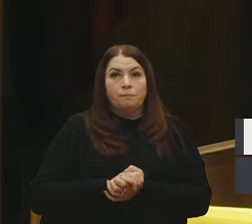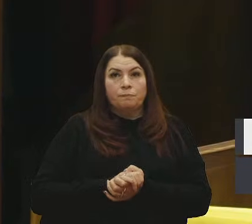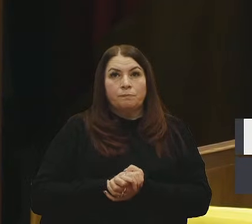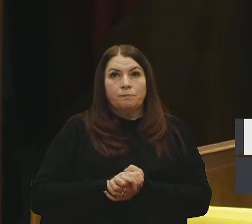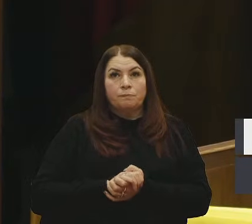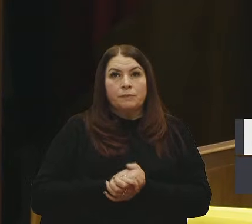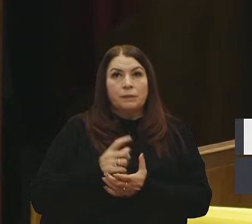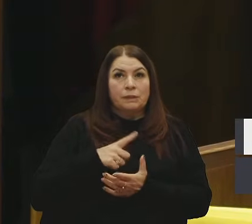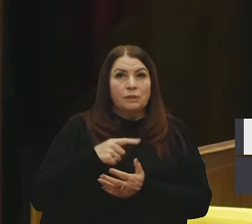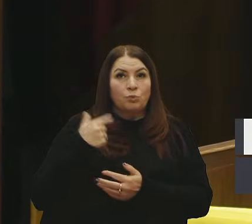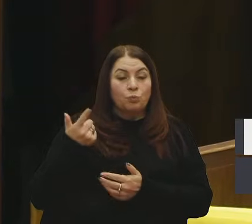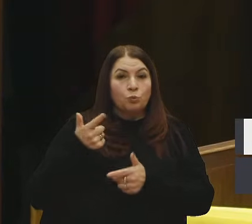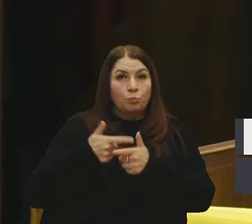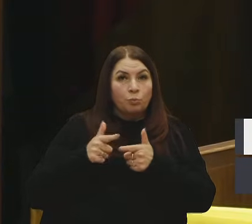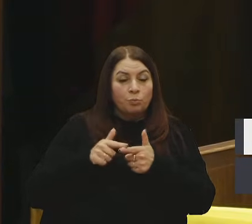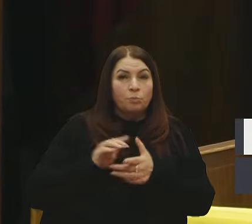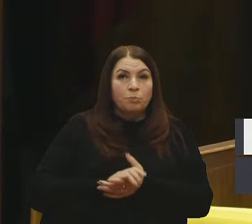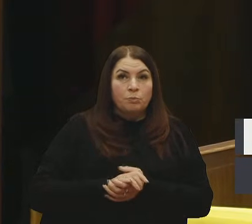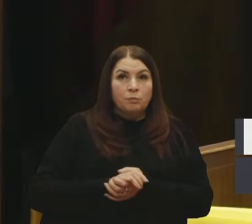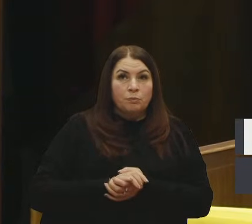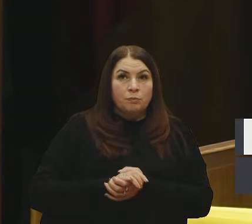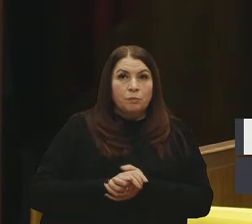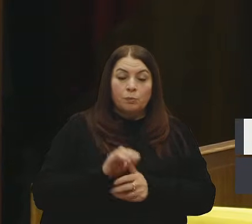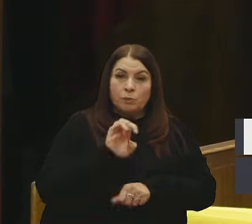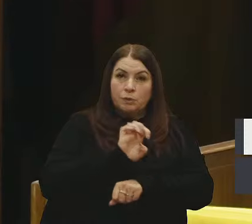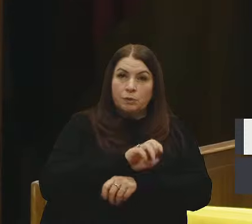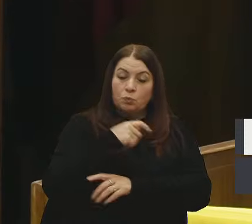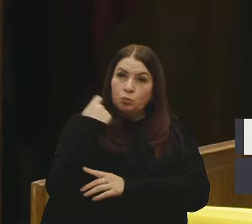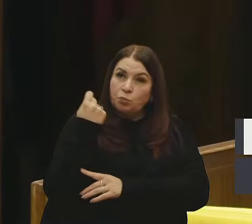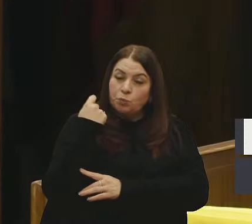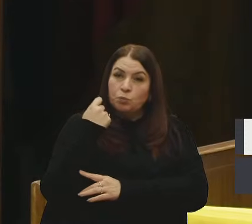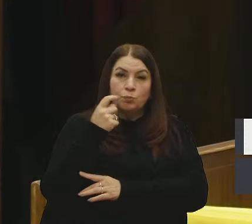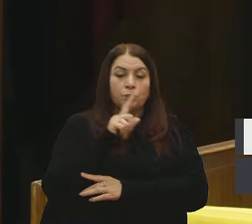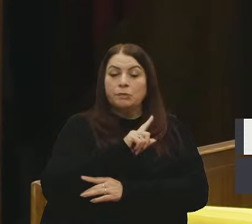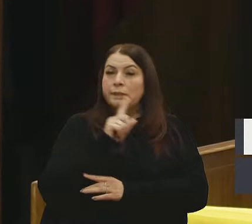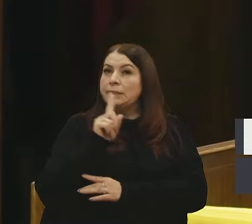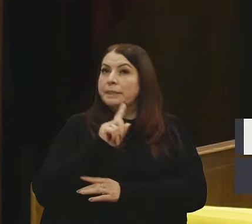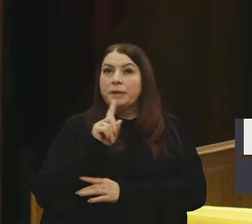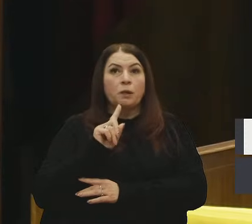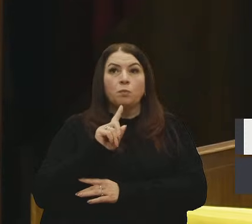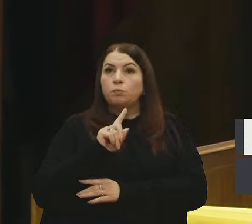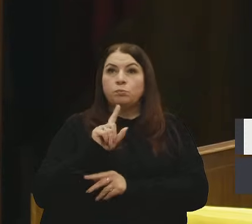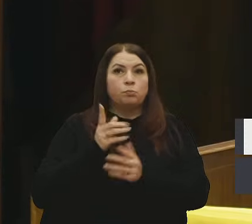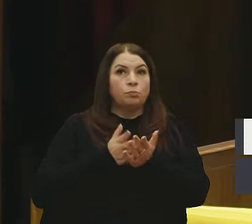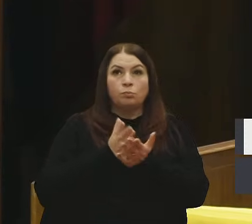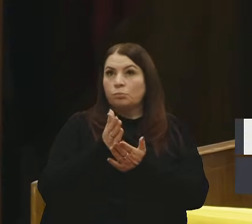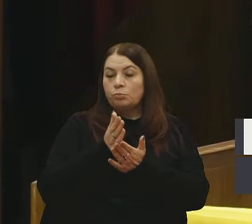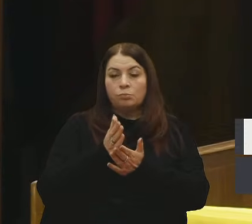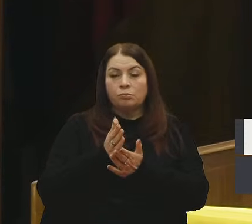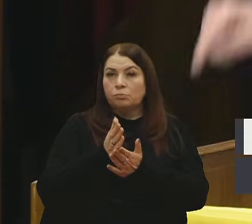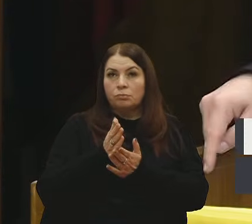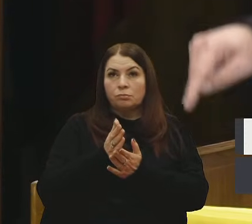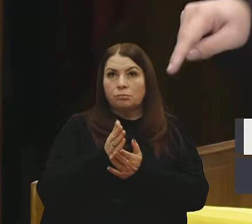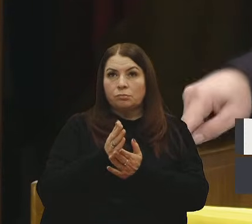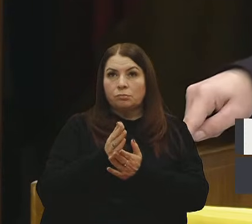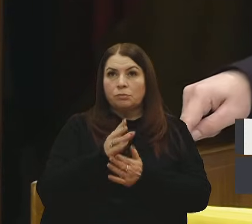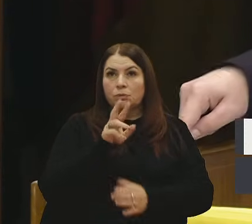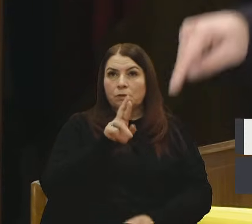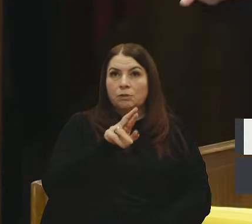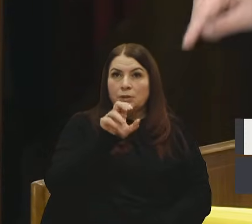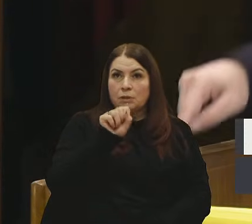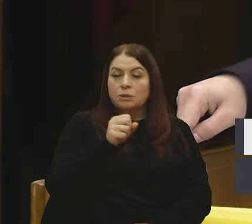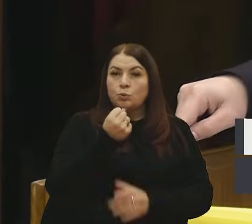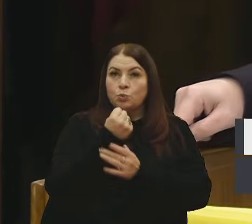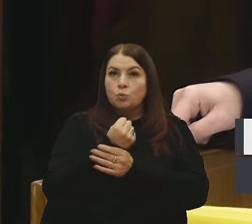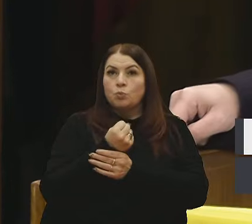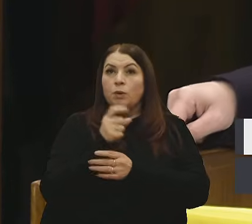aí temos um outro problema. O Estado do Rio Grande do Sul não cumpriu com os requisitos do RS Seguro,